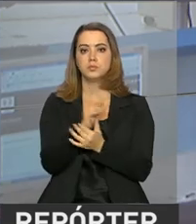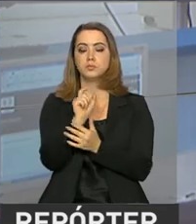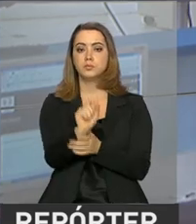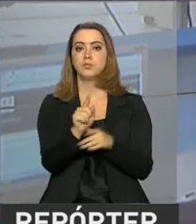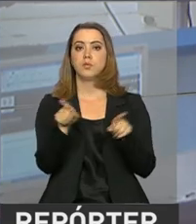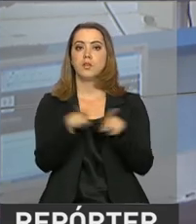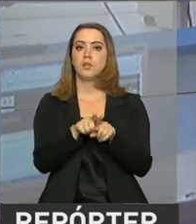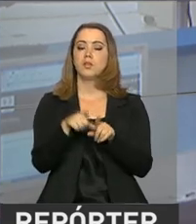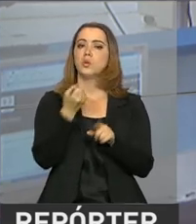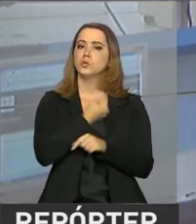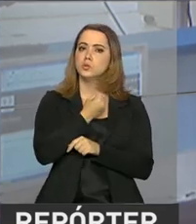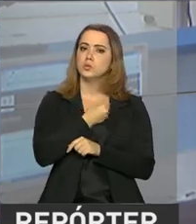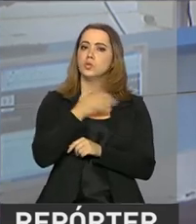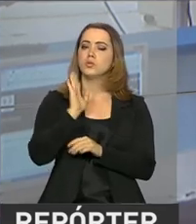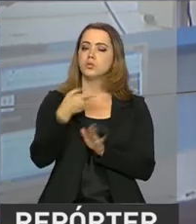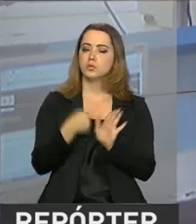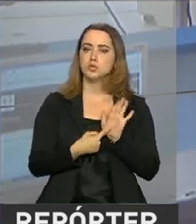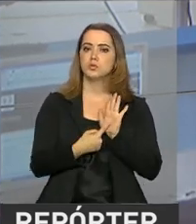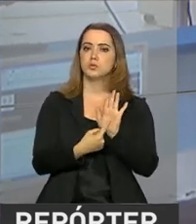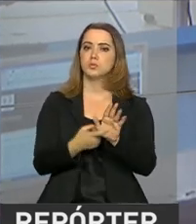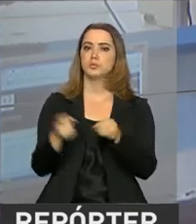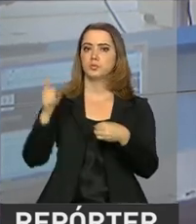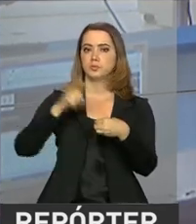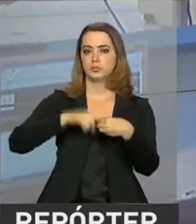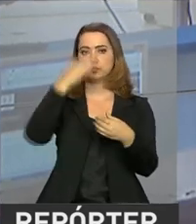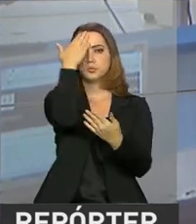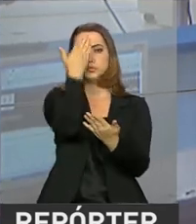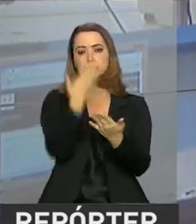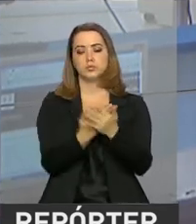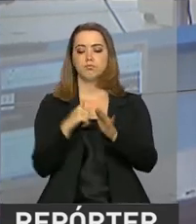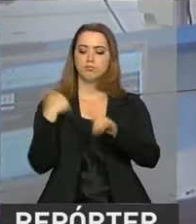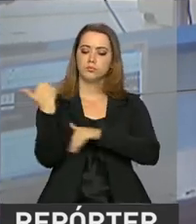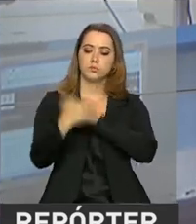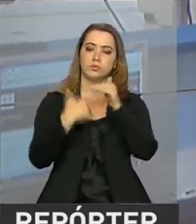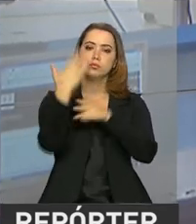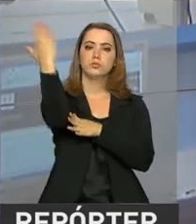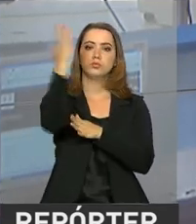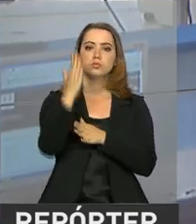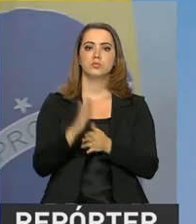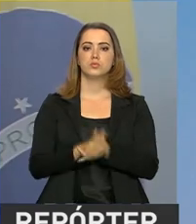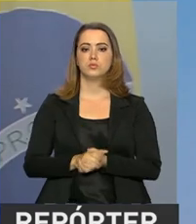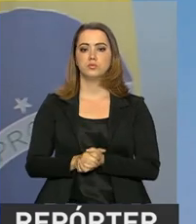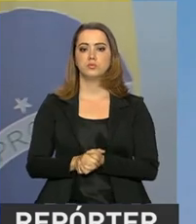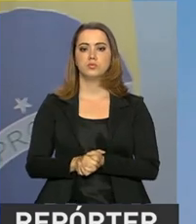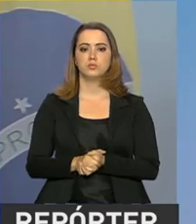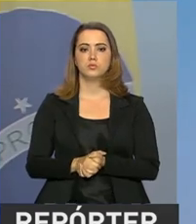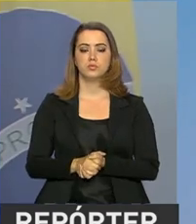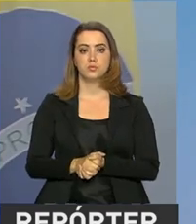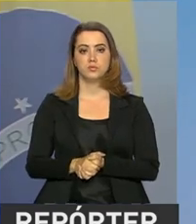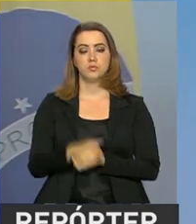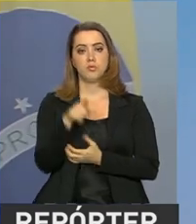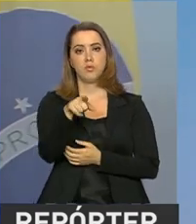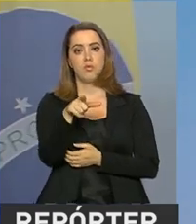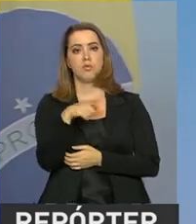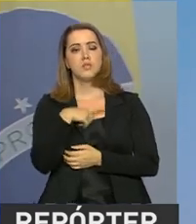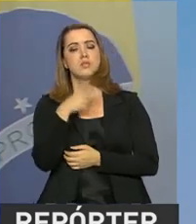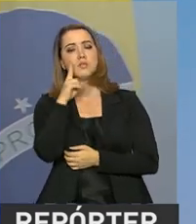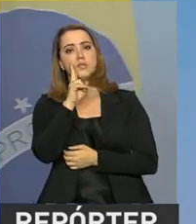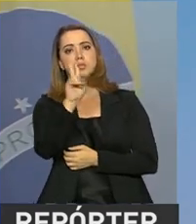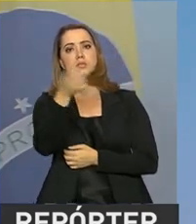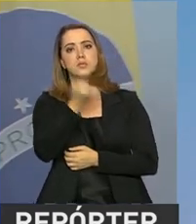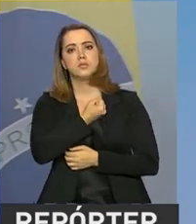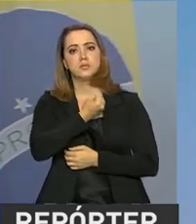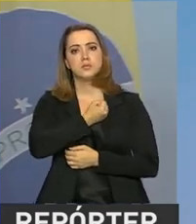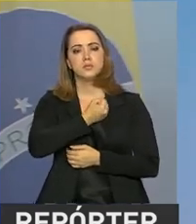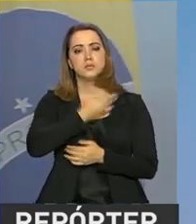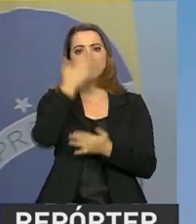indicadores já apontam a volta da confiança do no crescimento do Brasil quando você pega os indicadores de